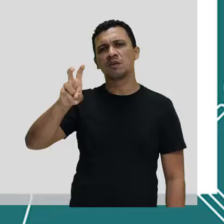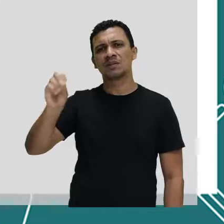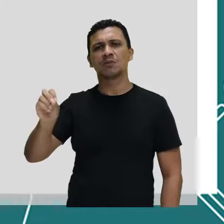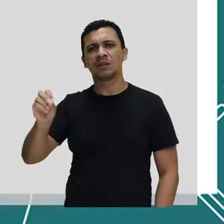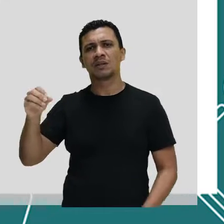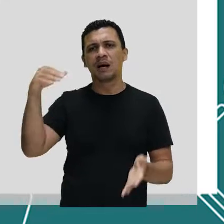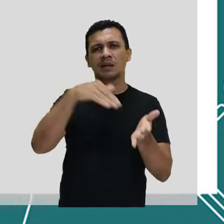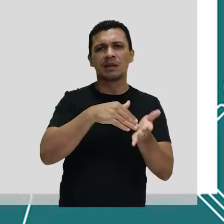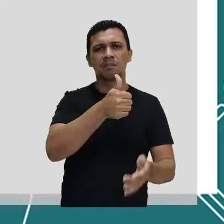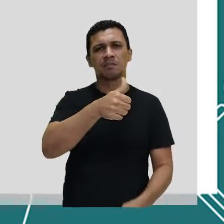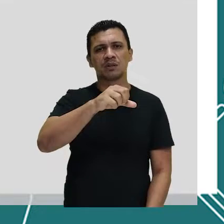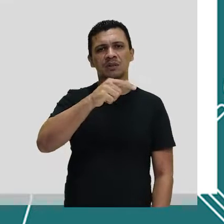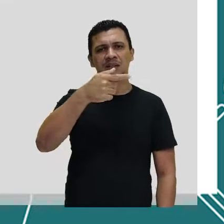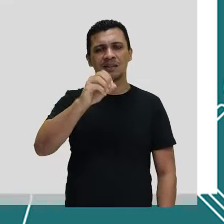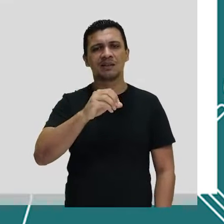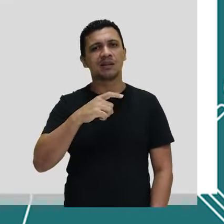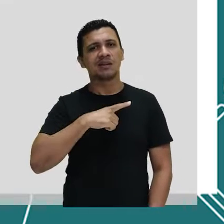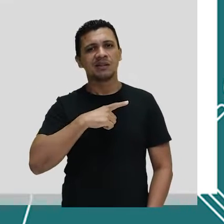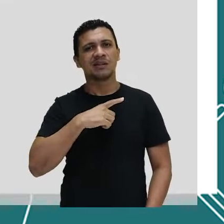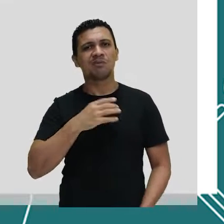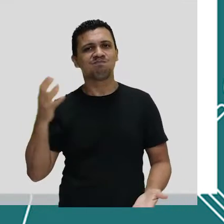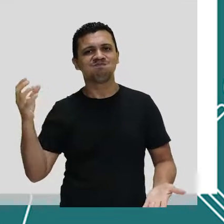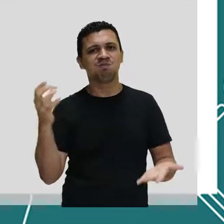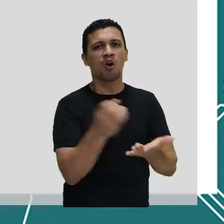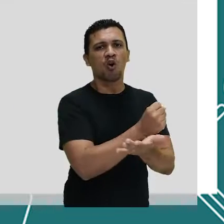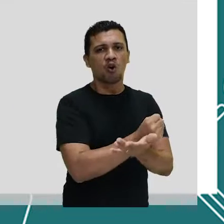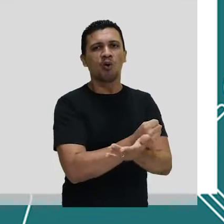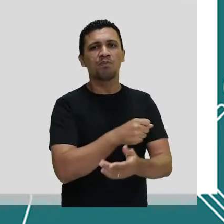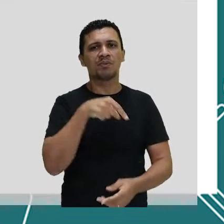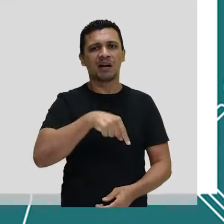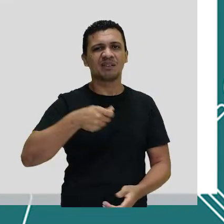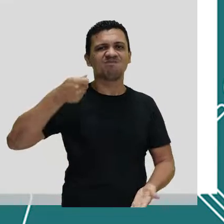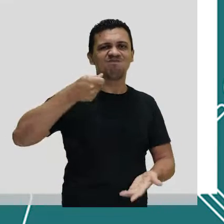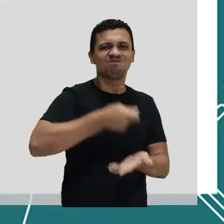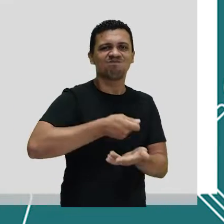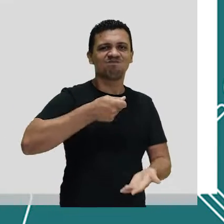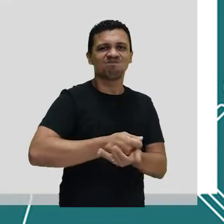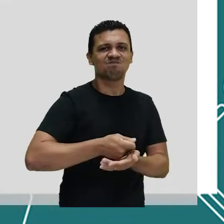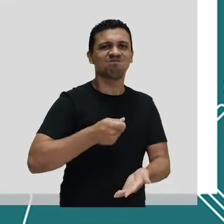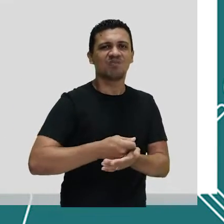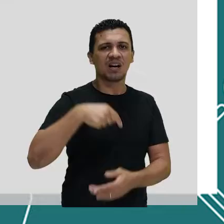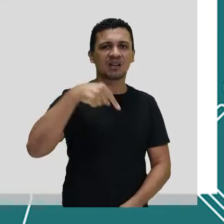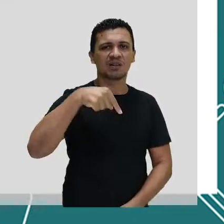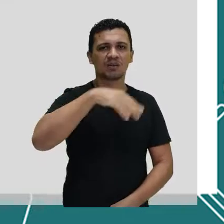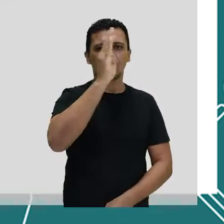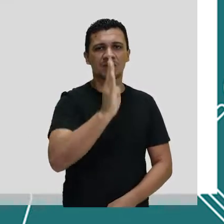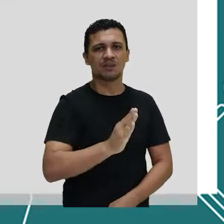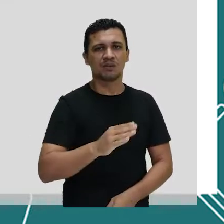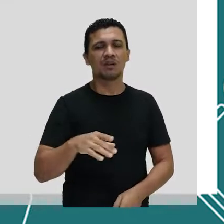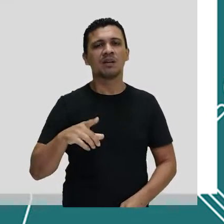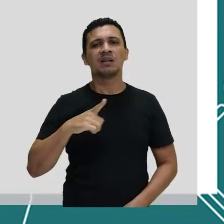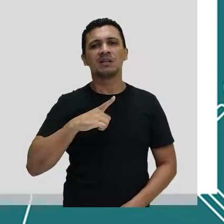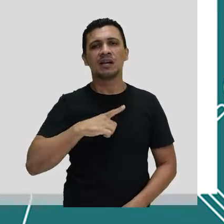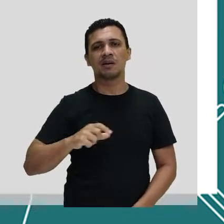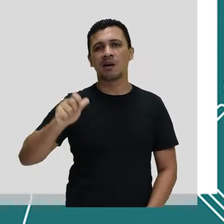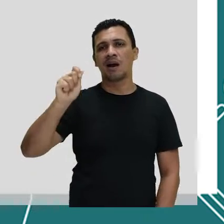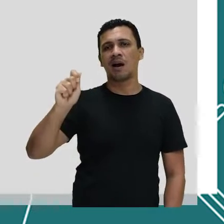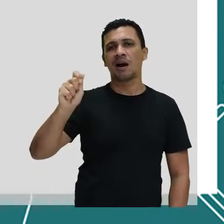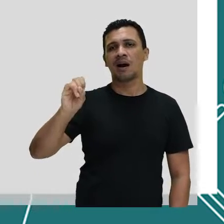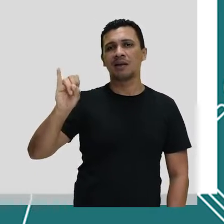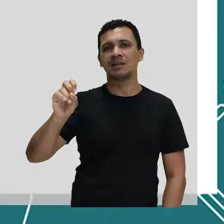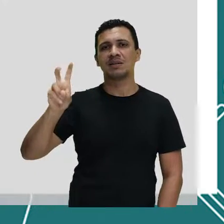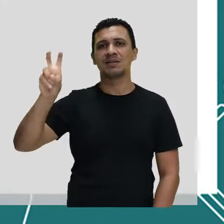golpe civil-militar de 1964. O AI-5, o ato institucional número 5, que tirou